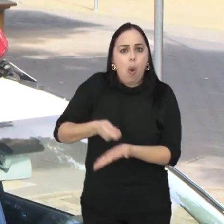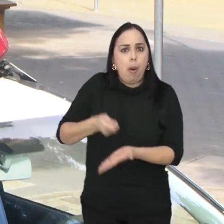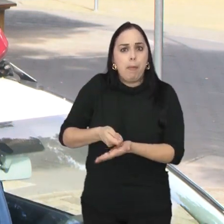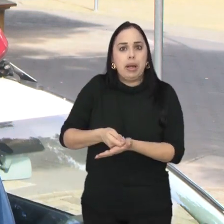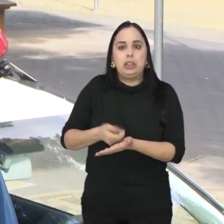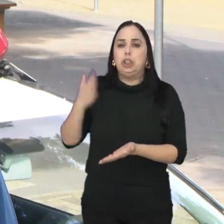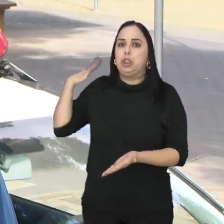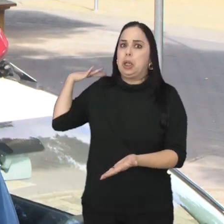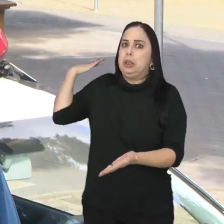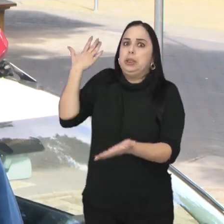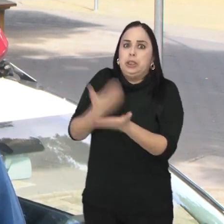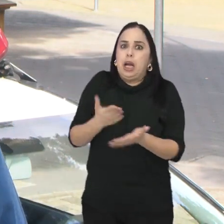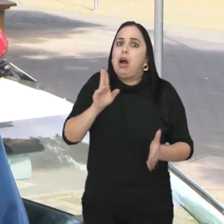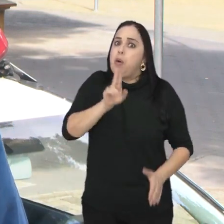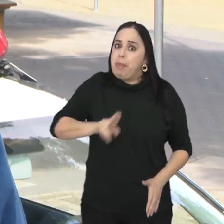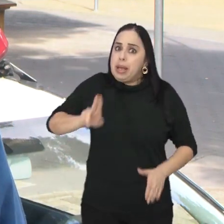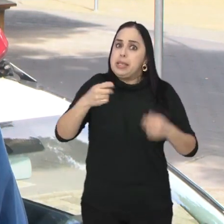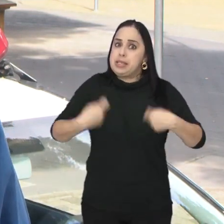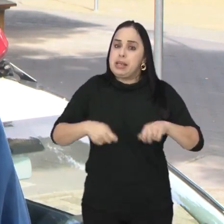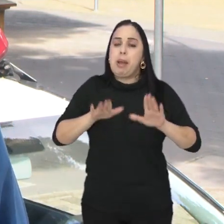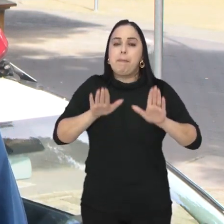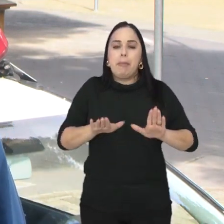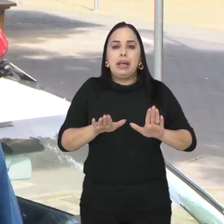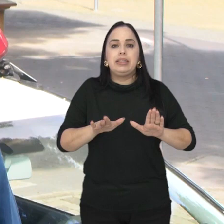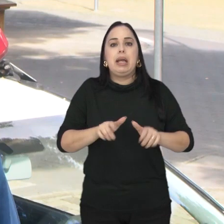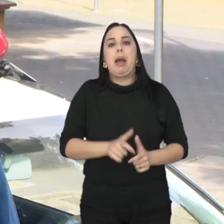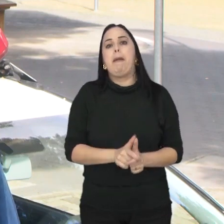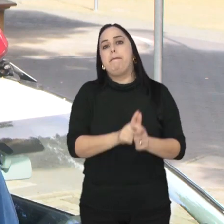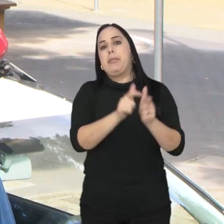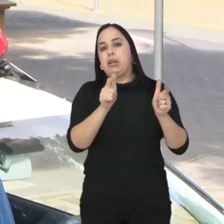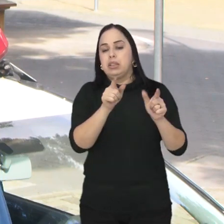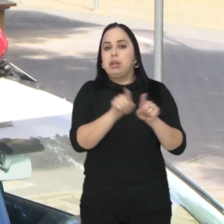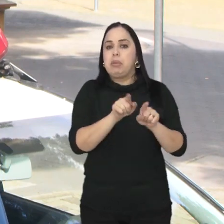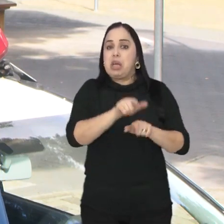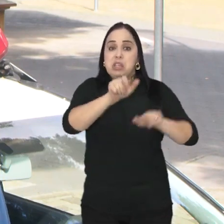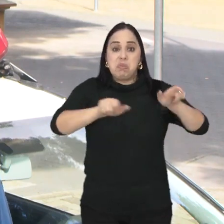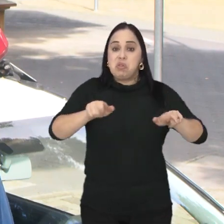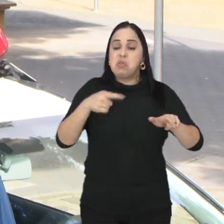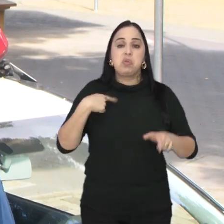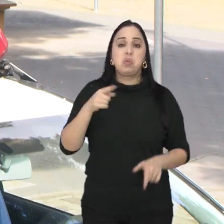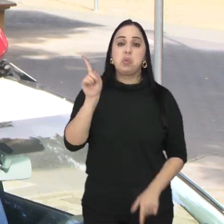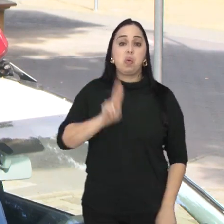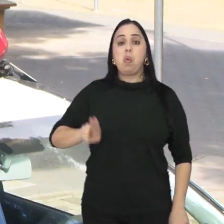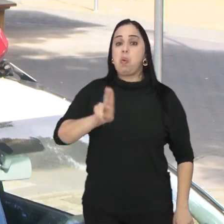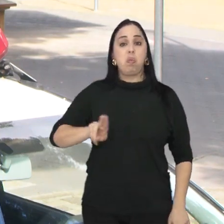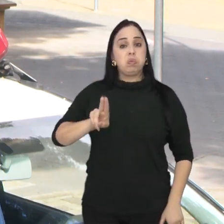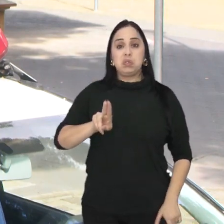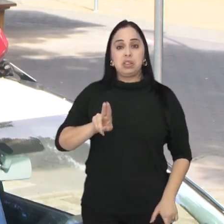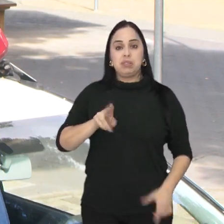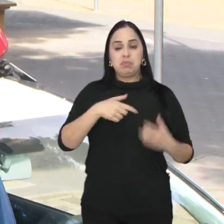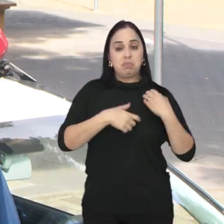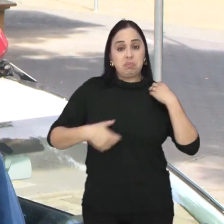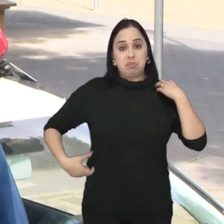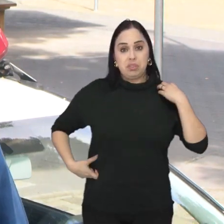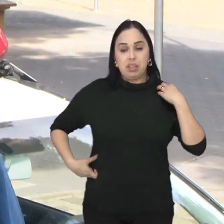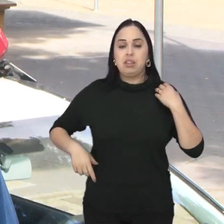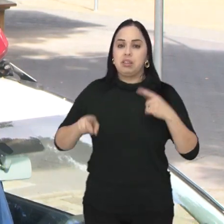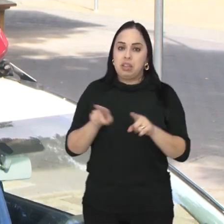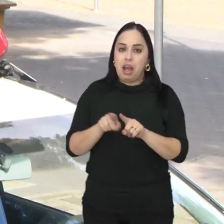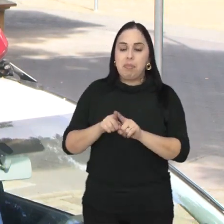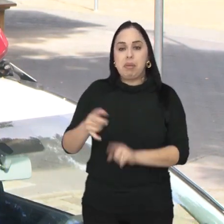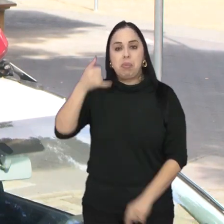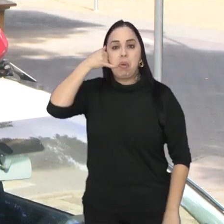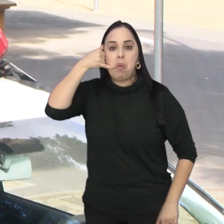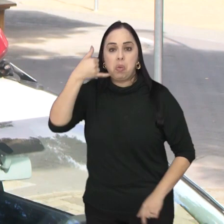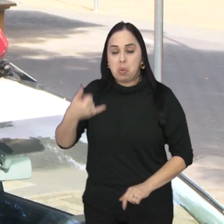usar o cinto há muitos anos aqui no nosso país. Ainda temos uma grande parcela de autuações pela falta de utilização do cinto aqui no município. Igualmente, a